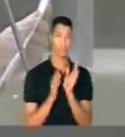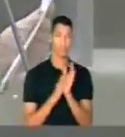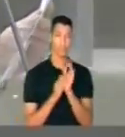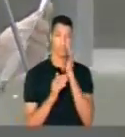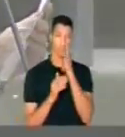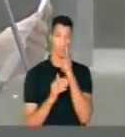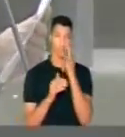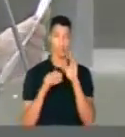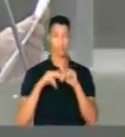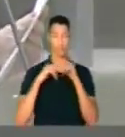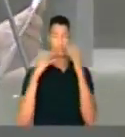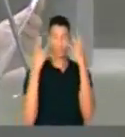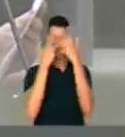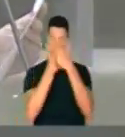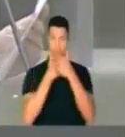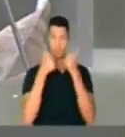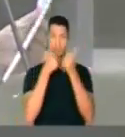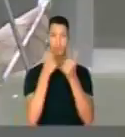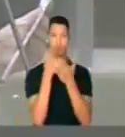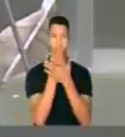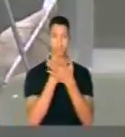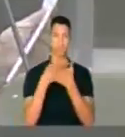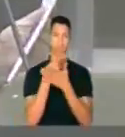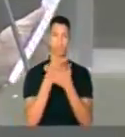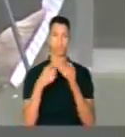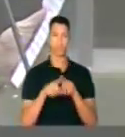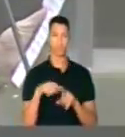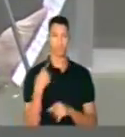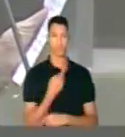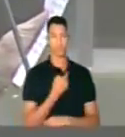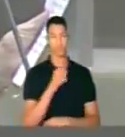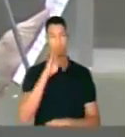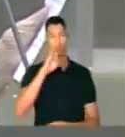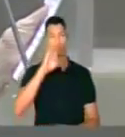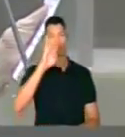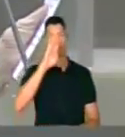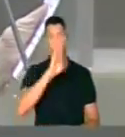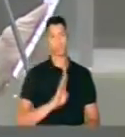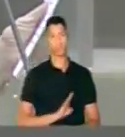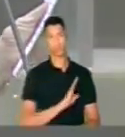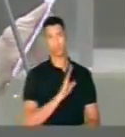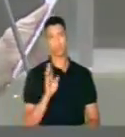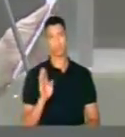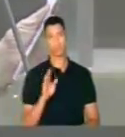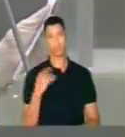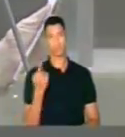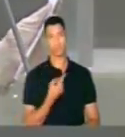artista pela beleza do desenho e ao nosso querido bispo,